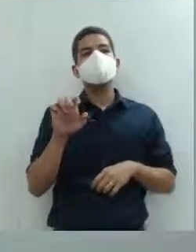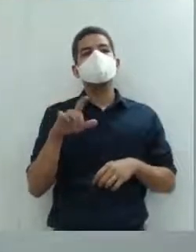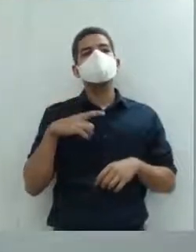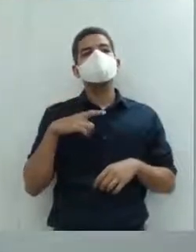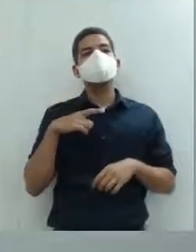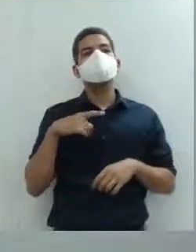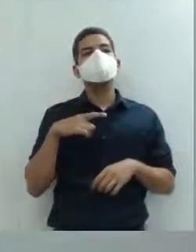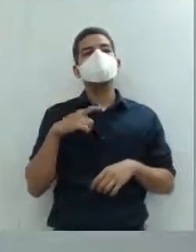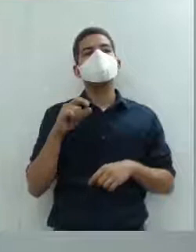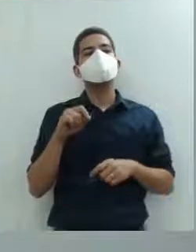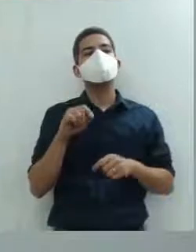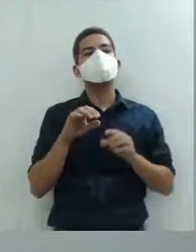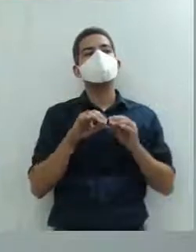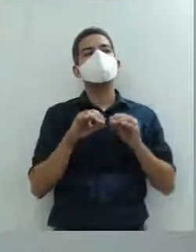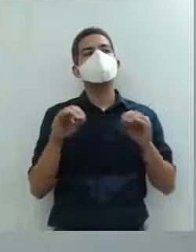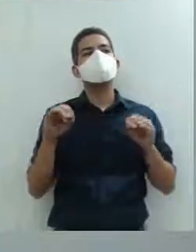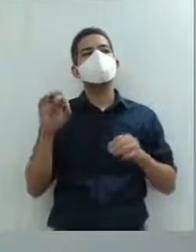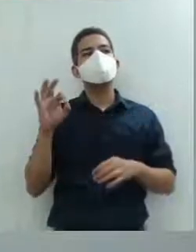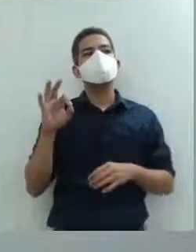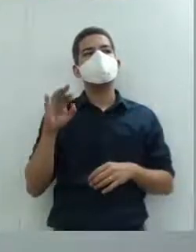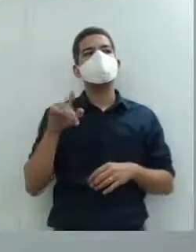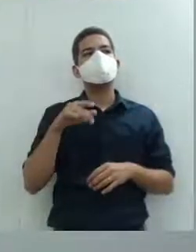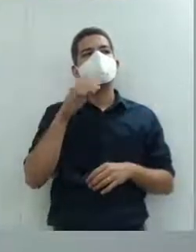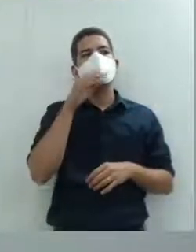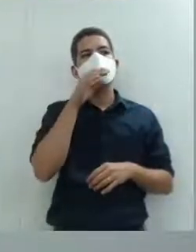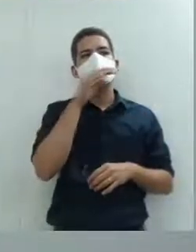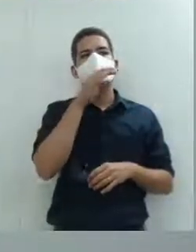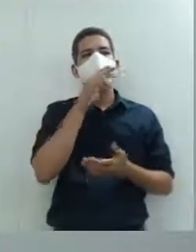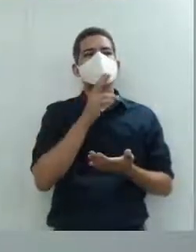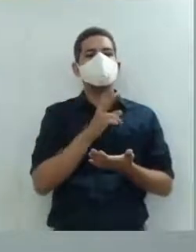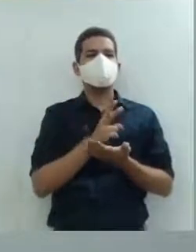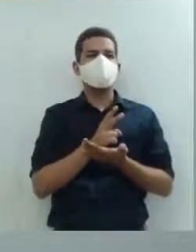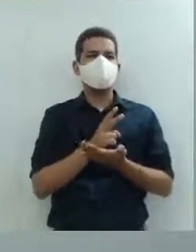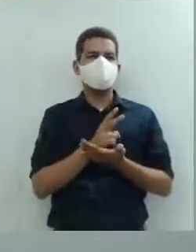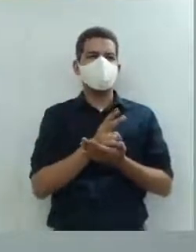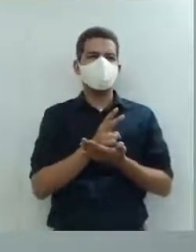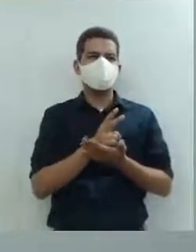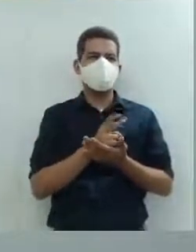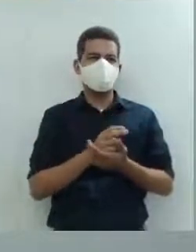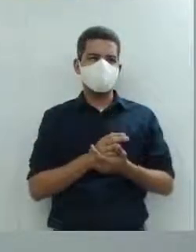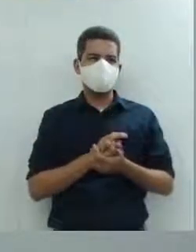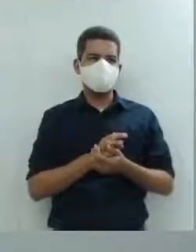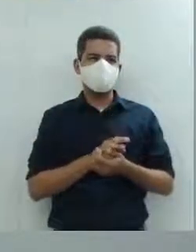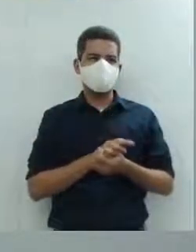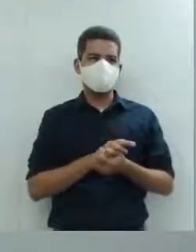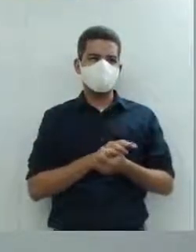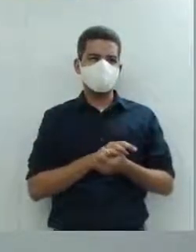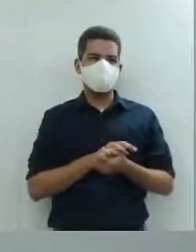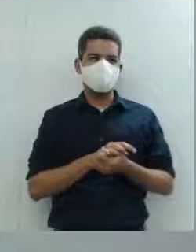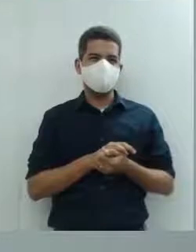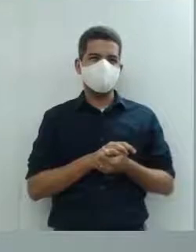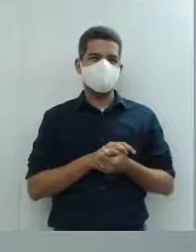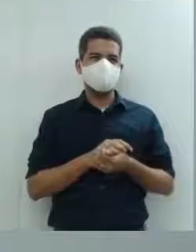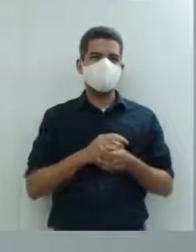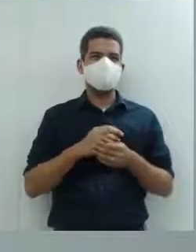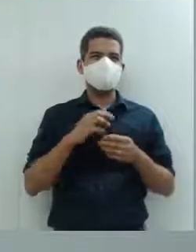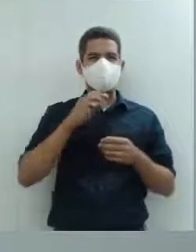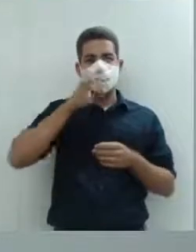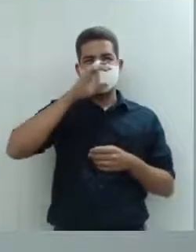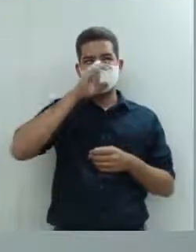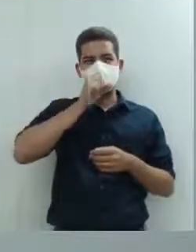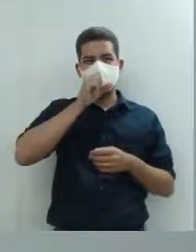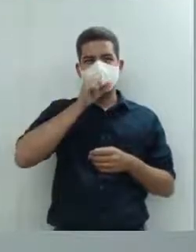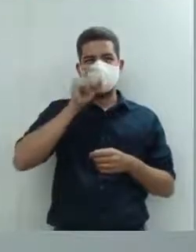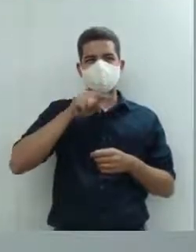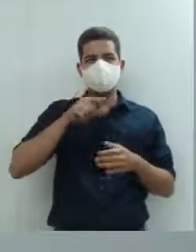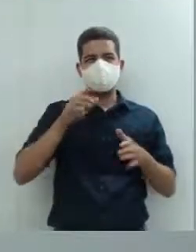a 30 graus, baixa latitude, quente o ano inteiro. Nas zonas temperadas, média latitude